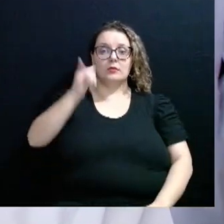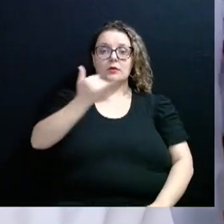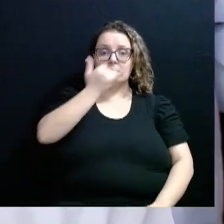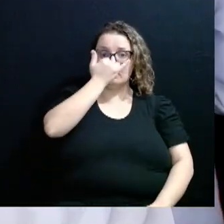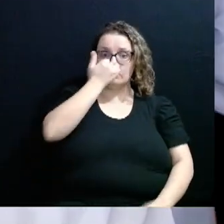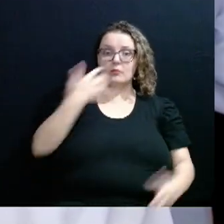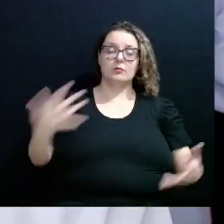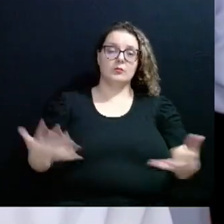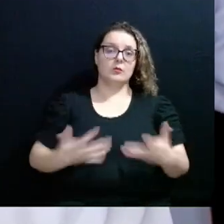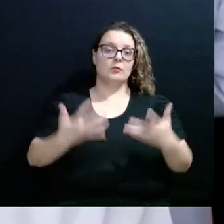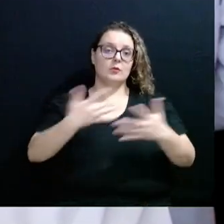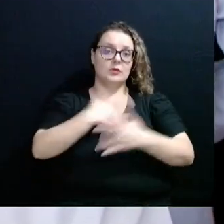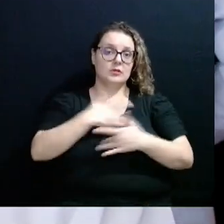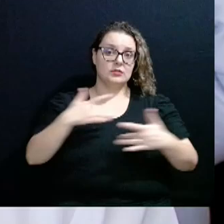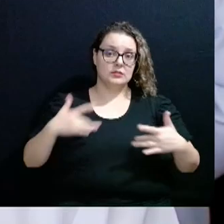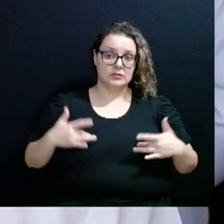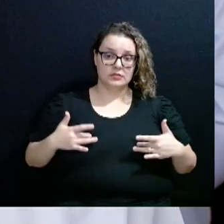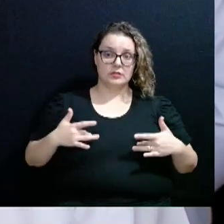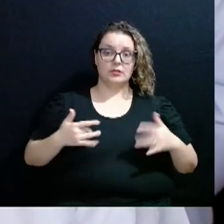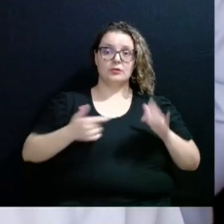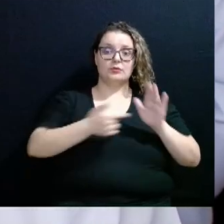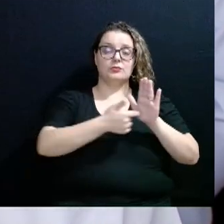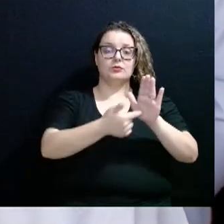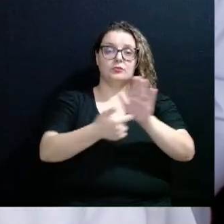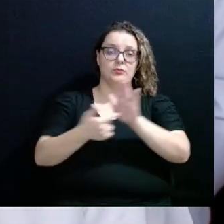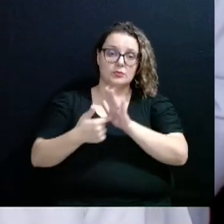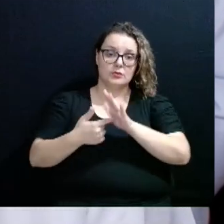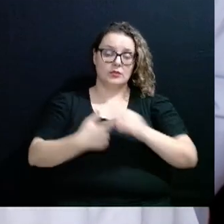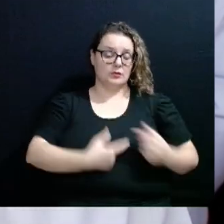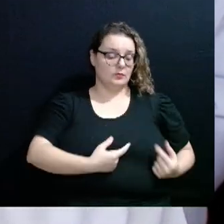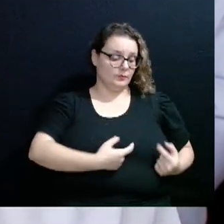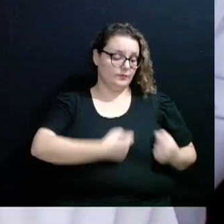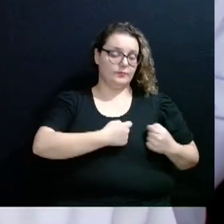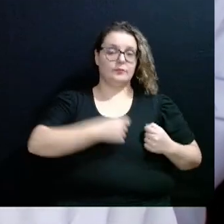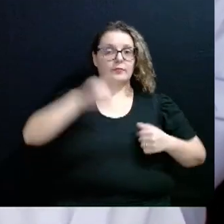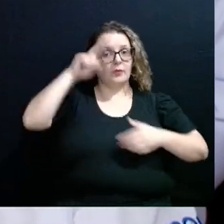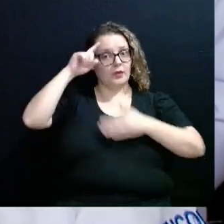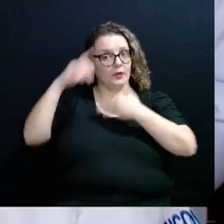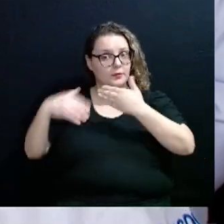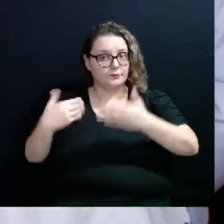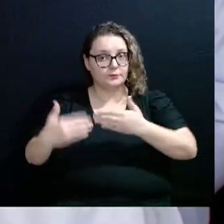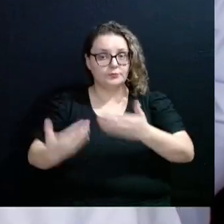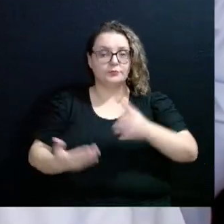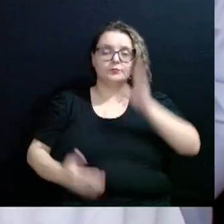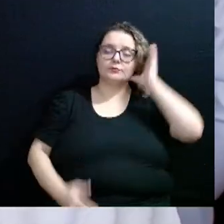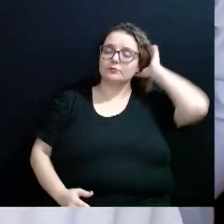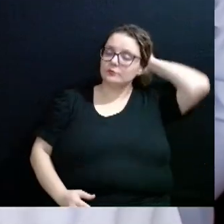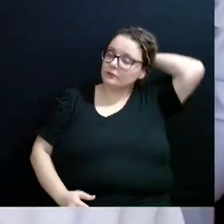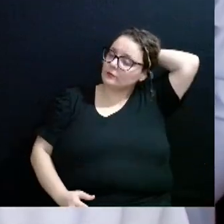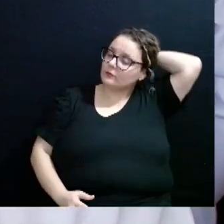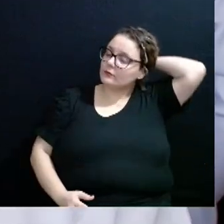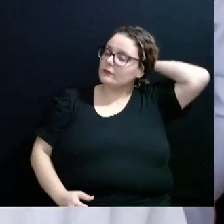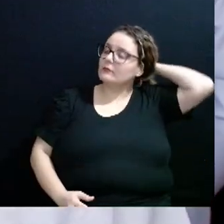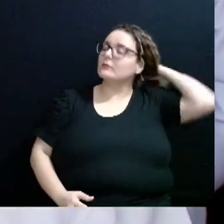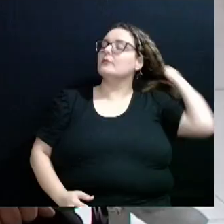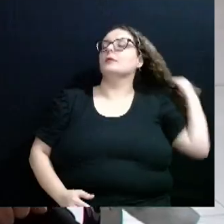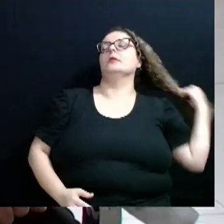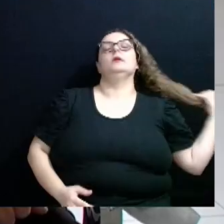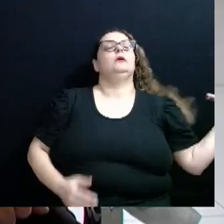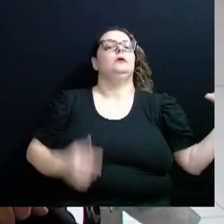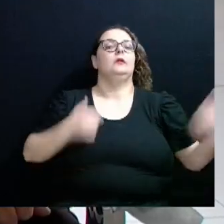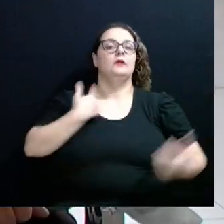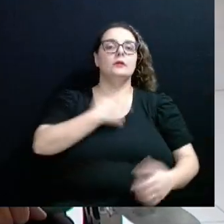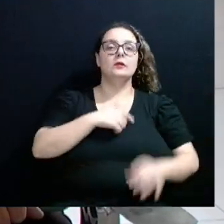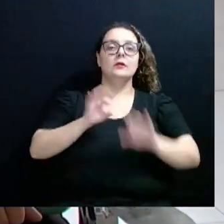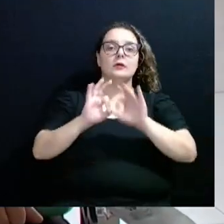saúde, mostrando que o câncer de mama vai estar frequente no nosso dia a dia, na nossa família ou no nosso trabalho.